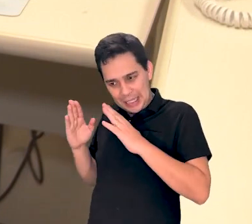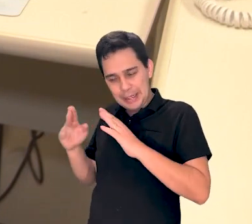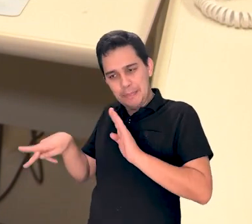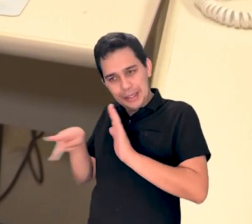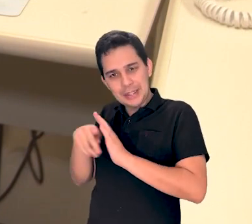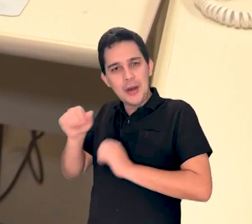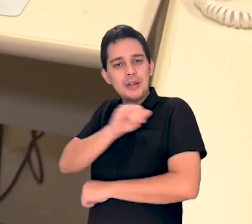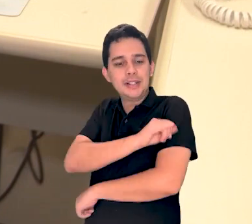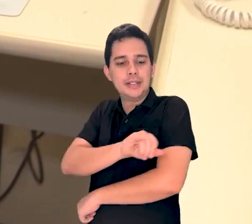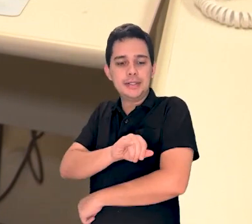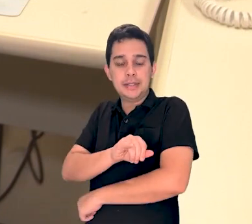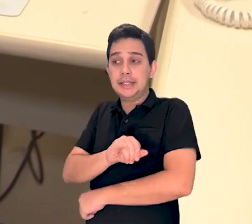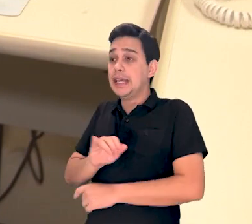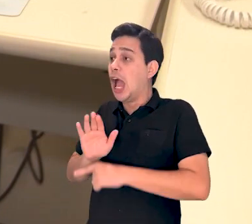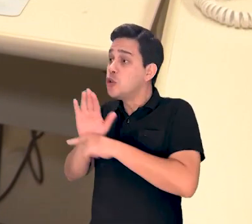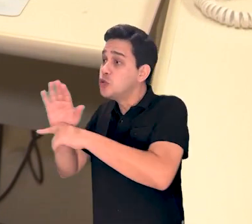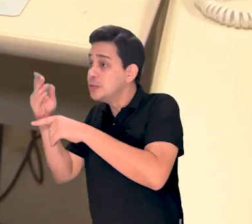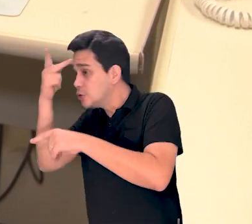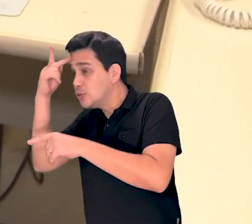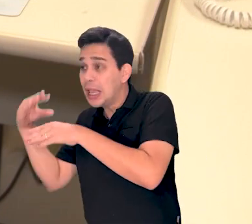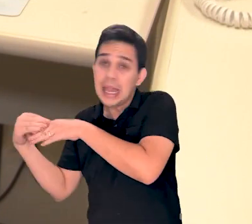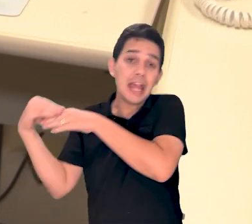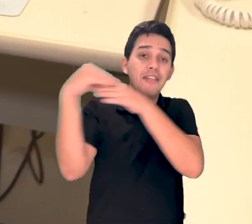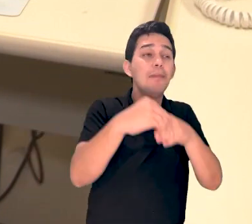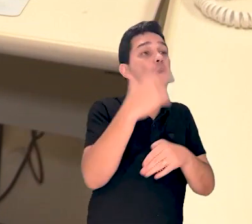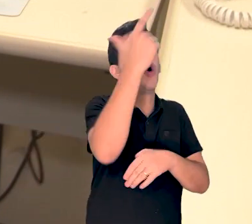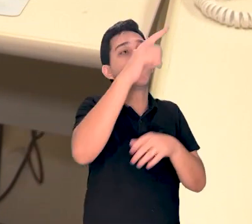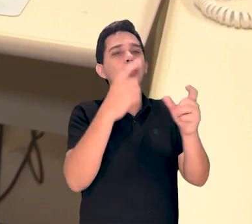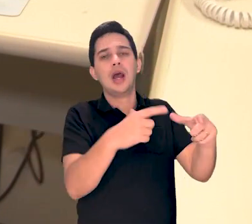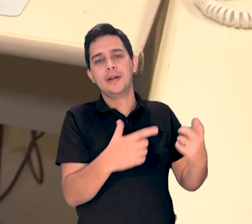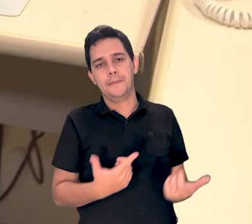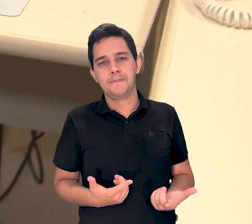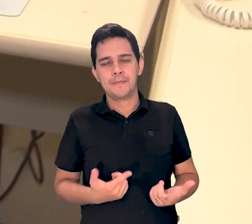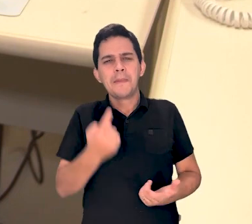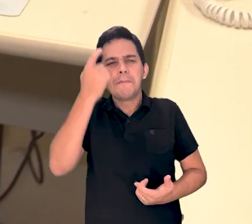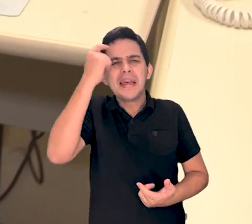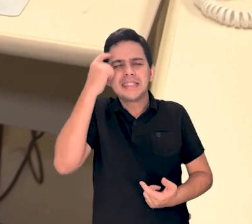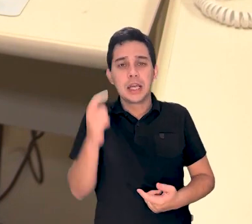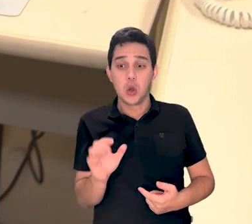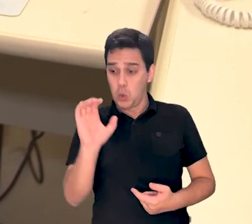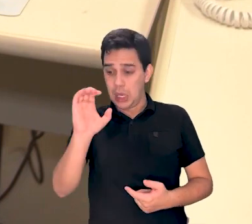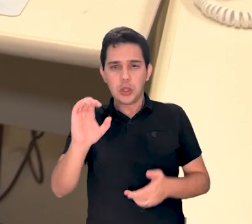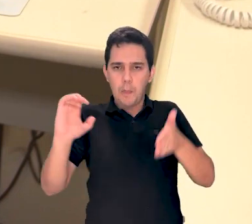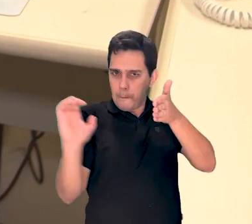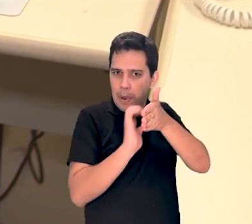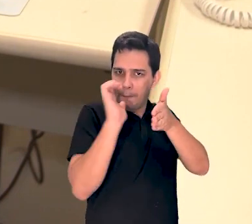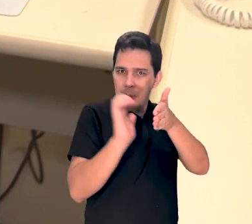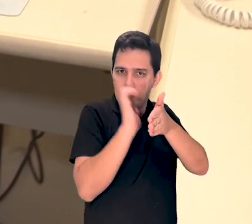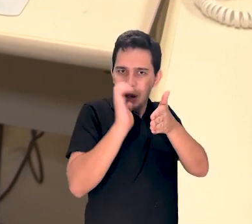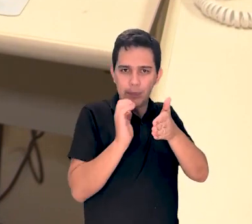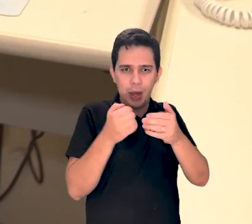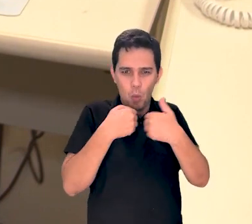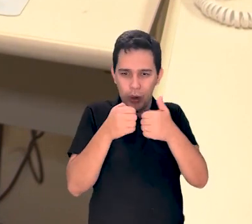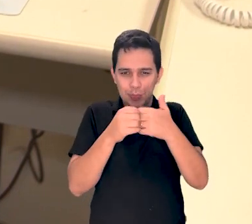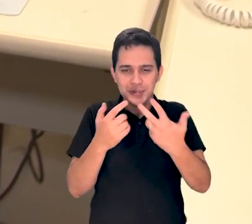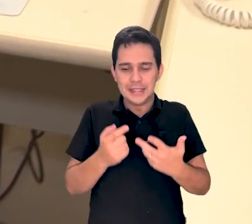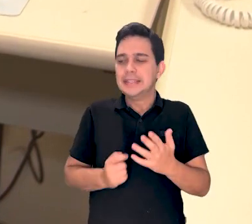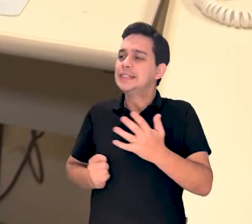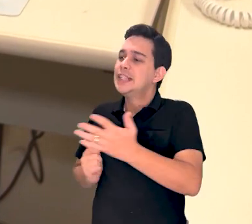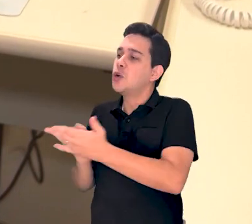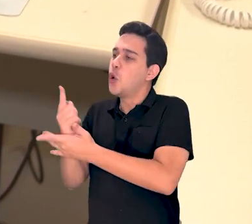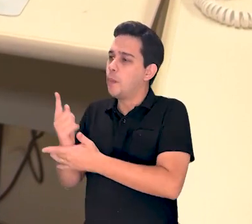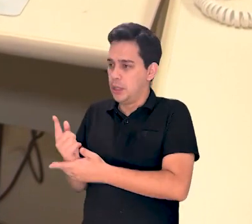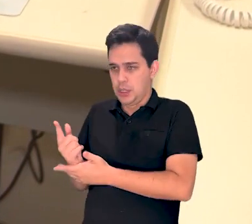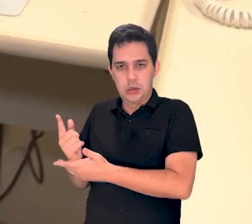não poderia imaginar que com um cartão né um cartão que você pode comprar para um mês